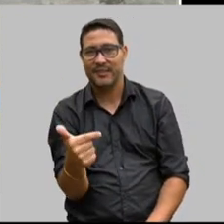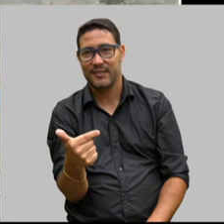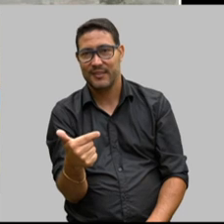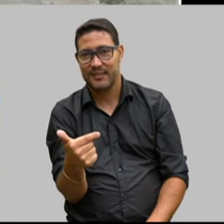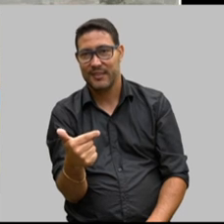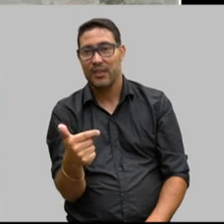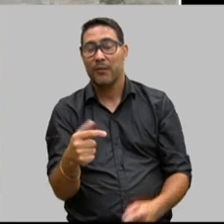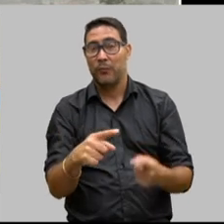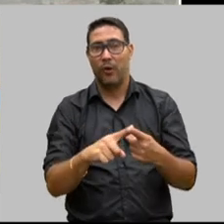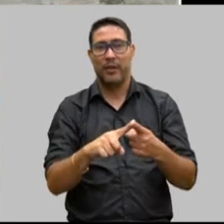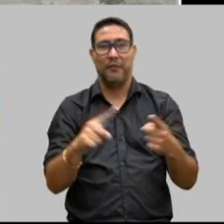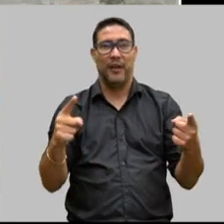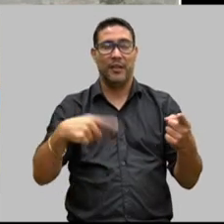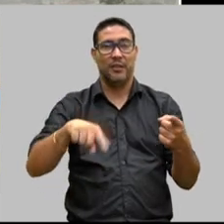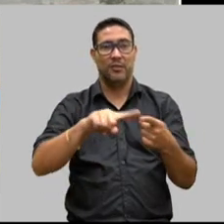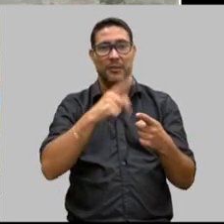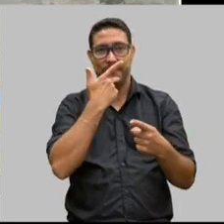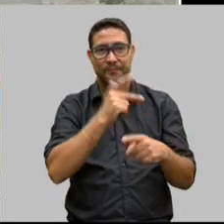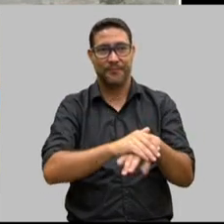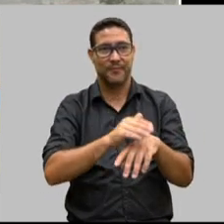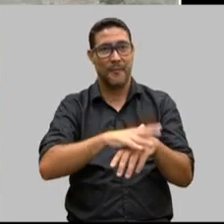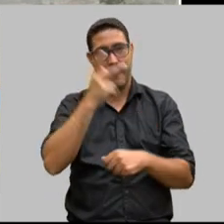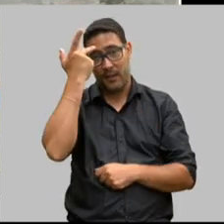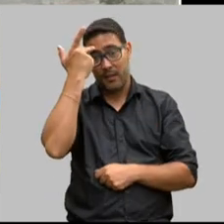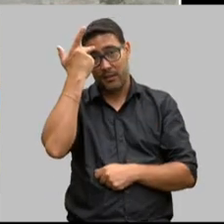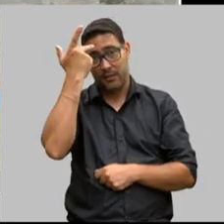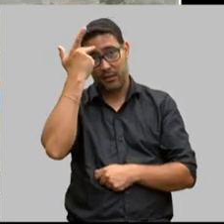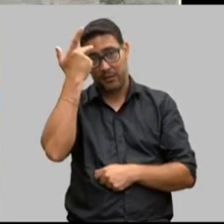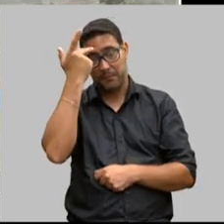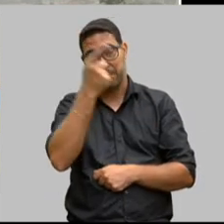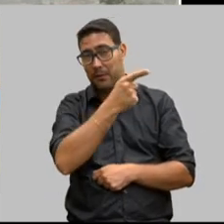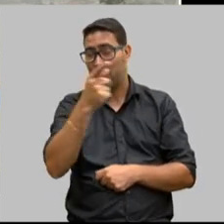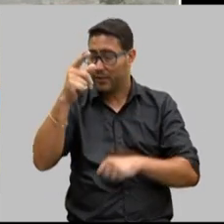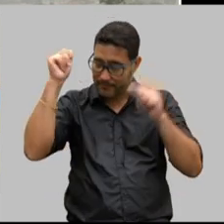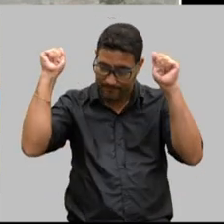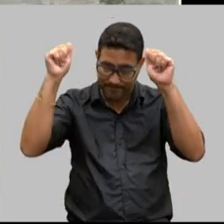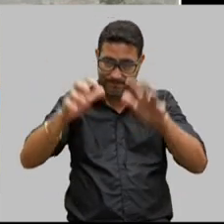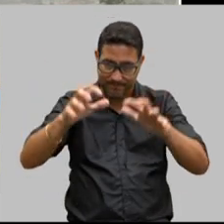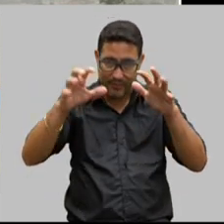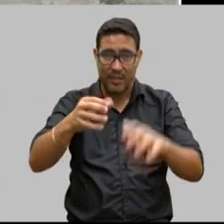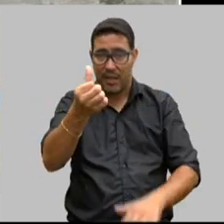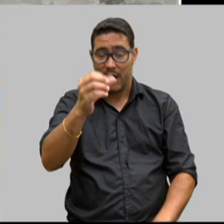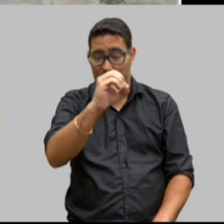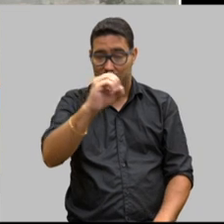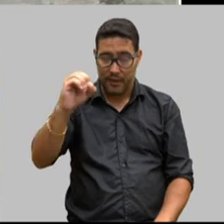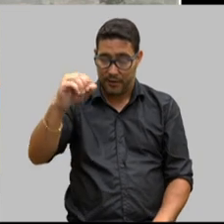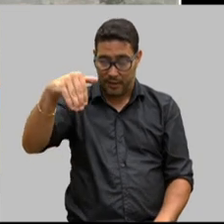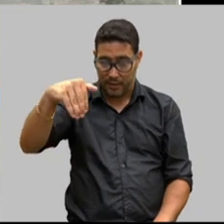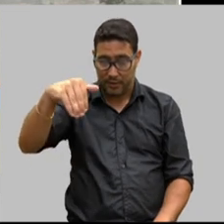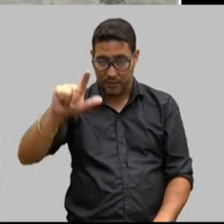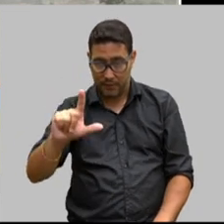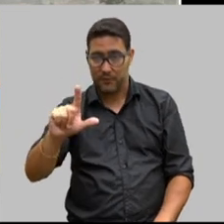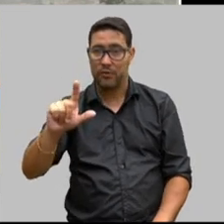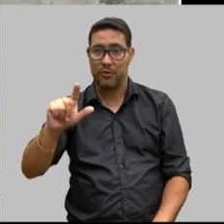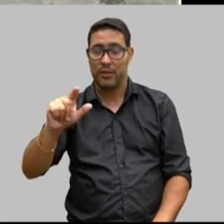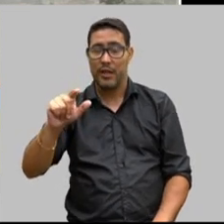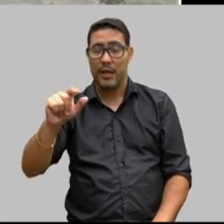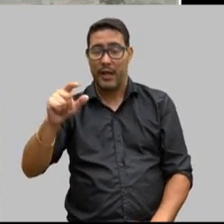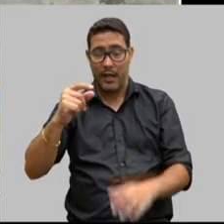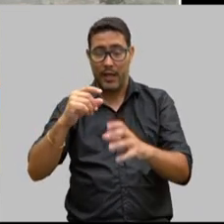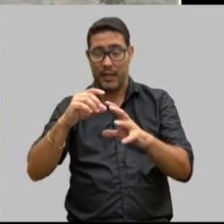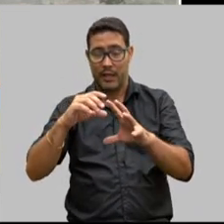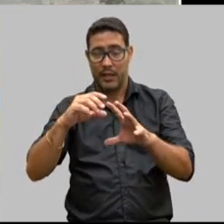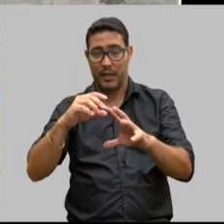do litoral de São Paulo, da chuva que foi recorde no país, 600 milímetros em 24 horas, na verdade,